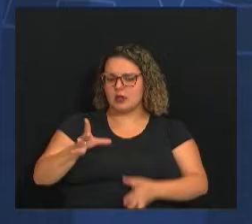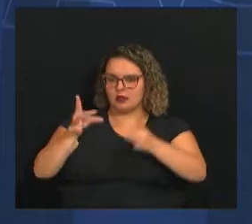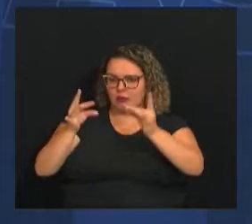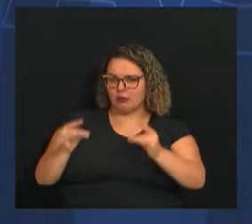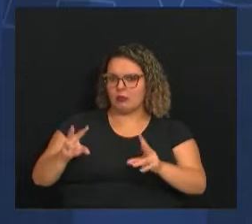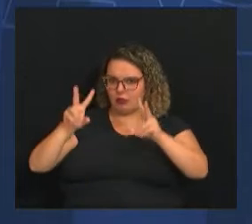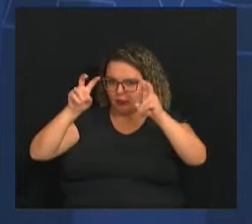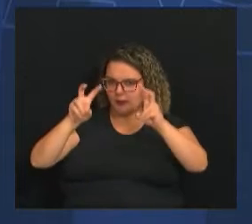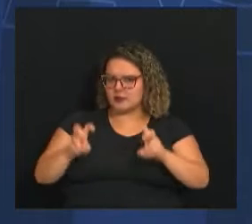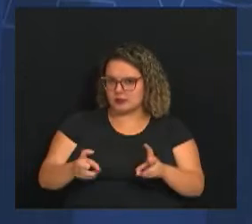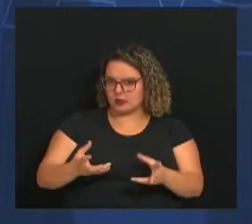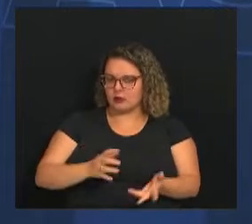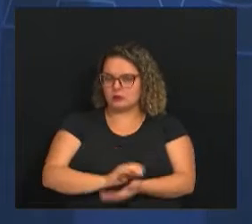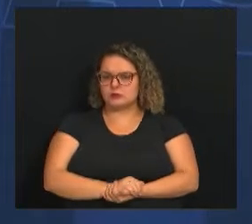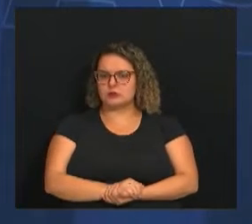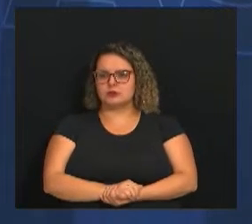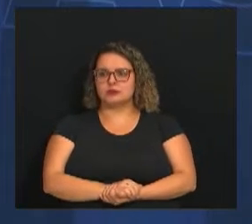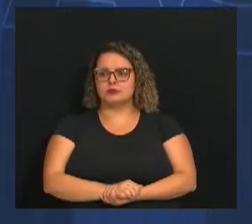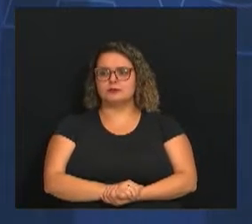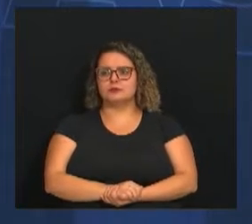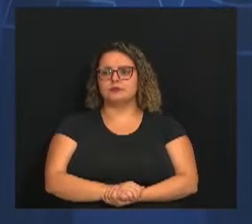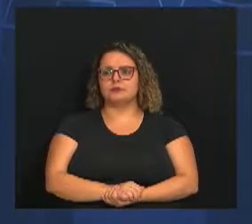tema.